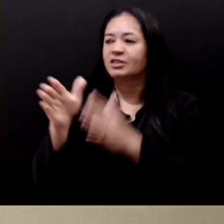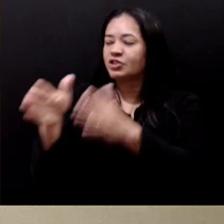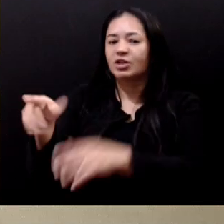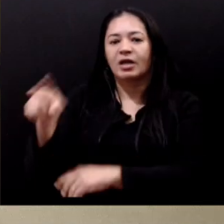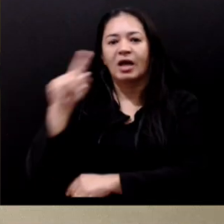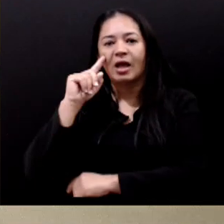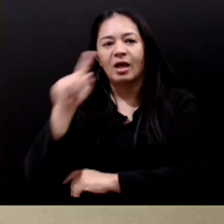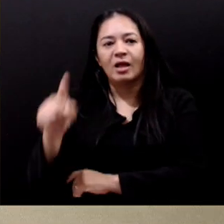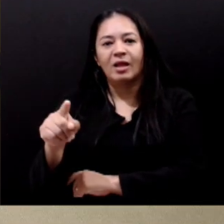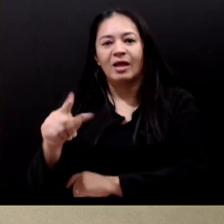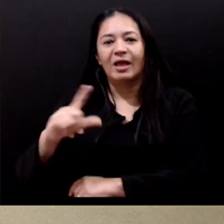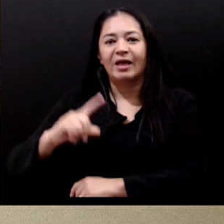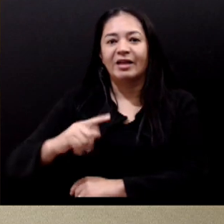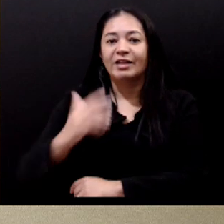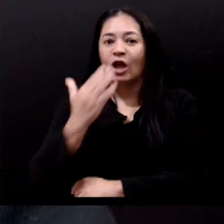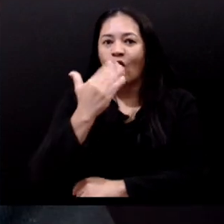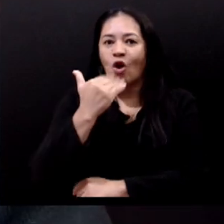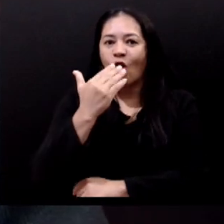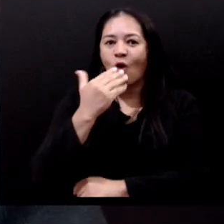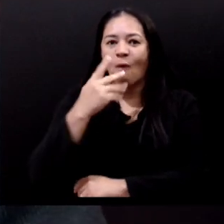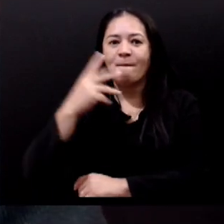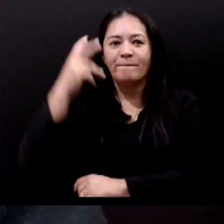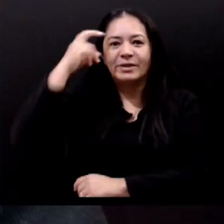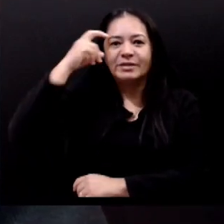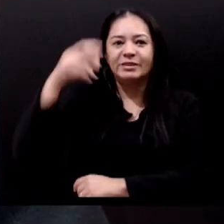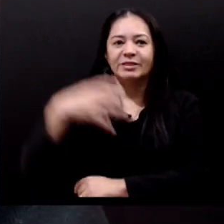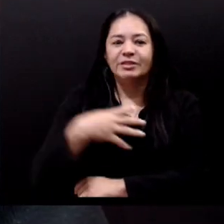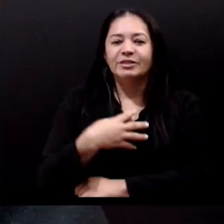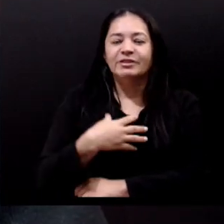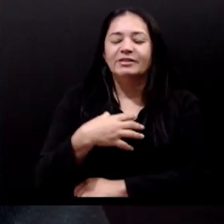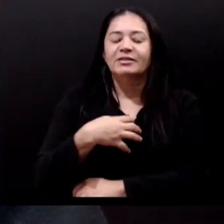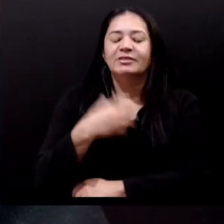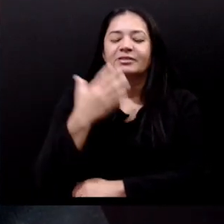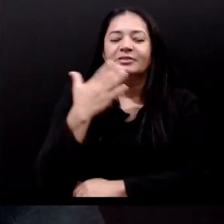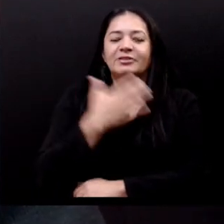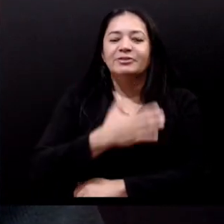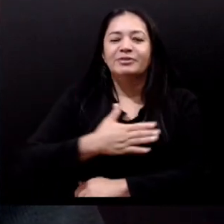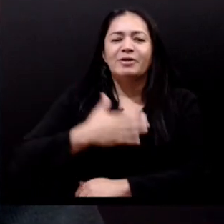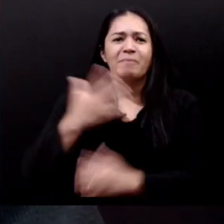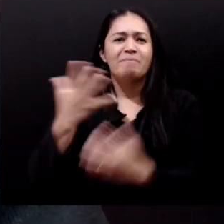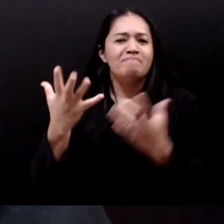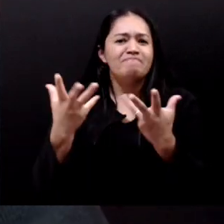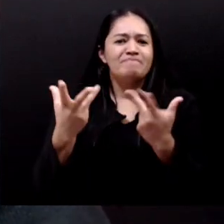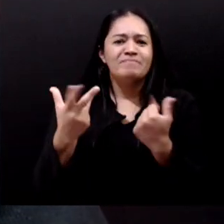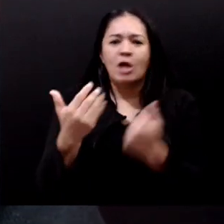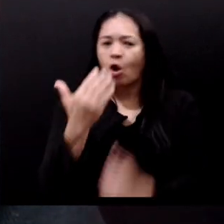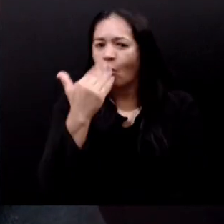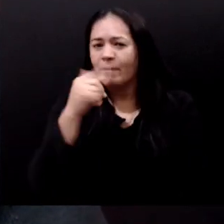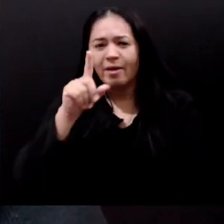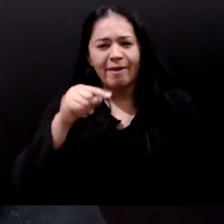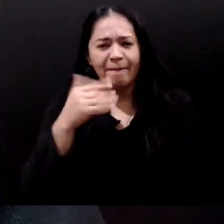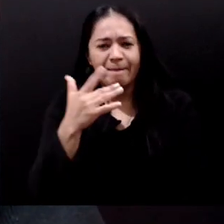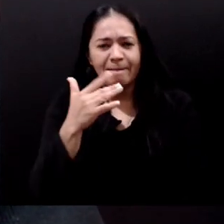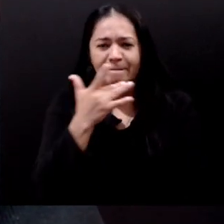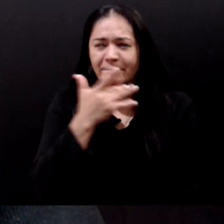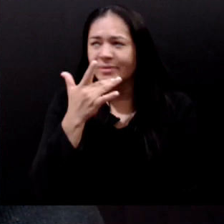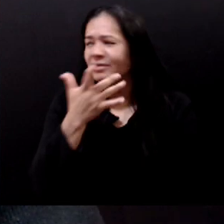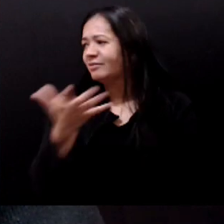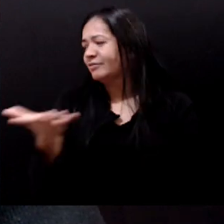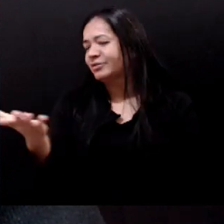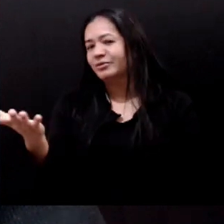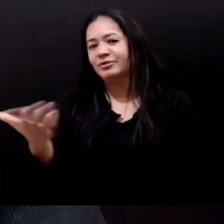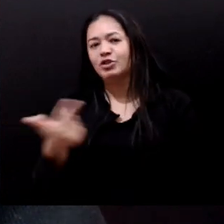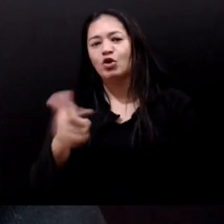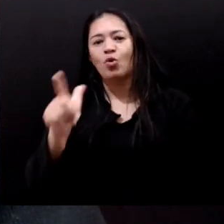né. Aquilo dá uma Maravilhoso. sensação de prazer, aquilo é maravilhoso, comer é muito bom. Sim. E outra, né, é uma questão social